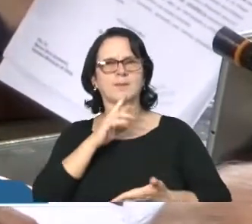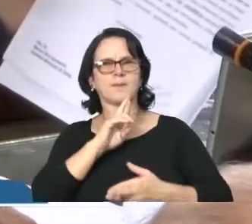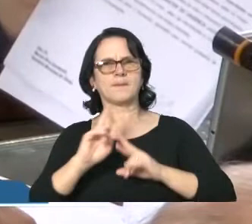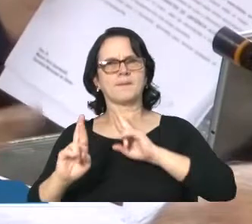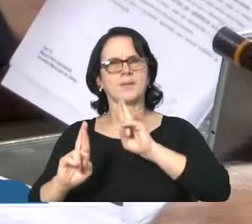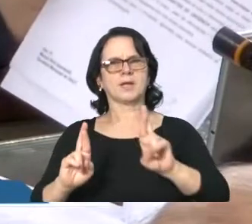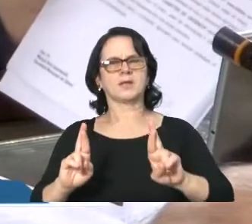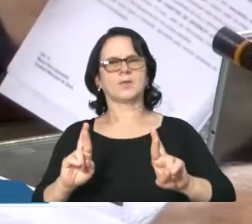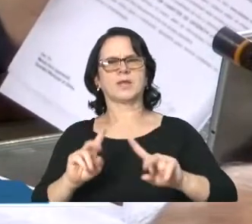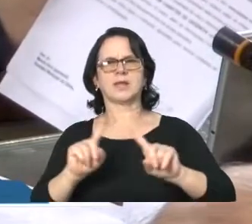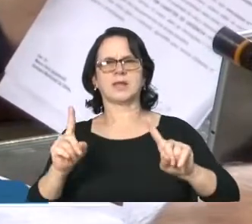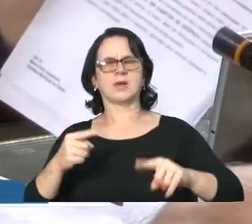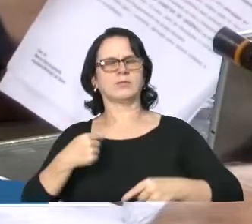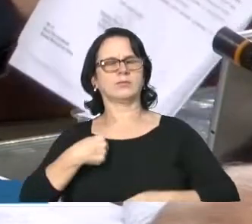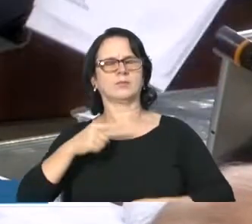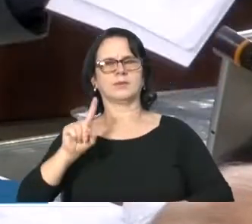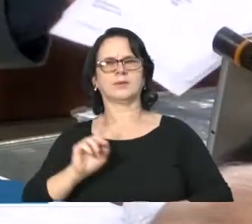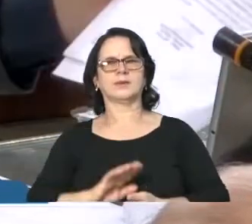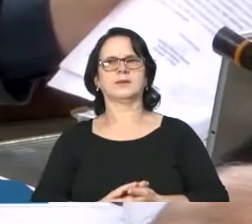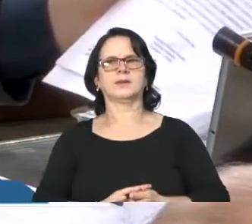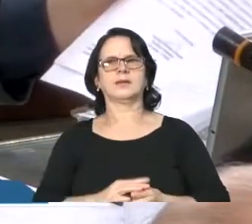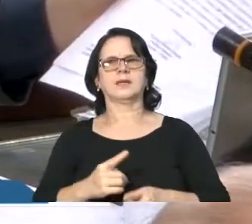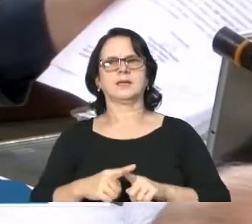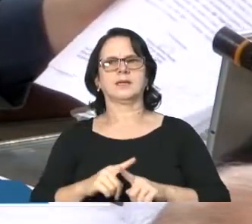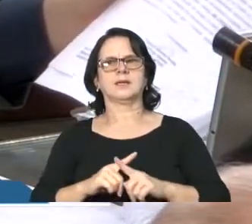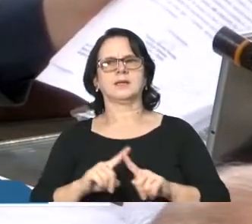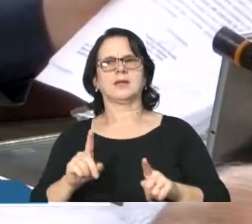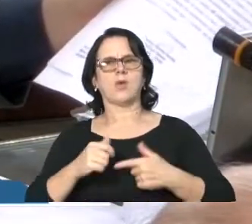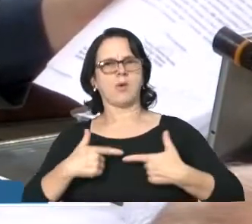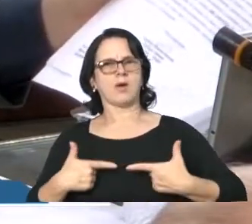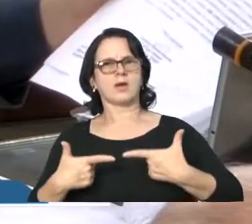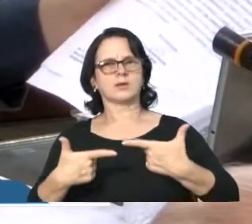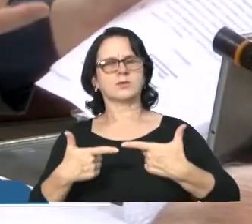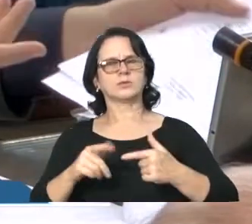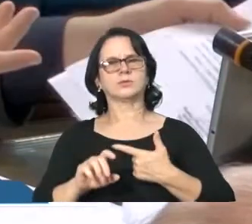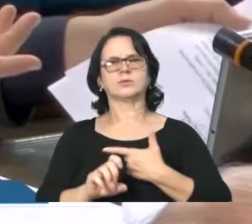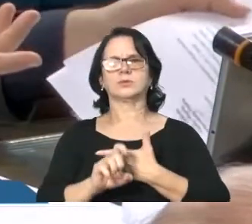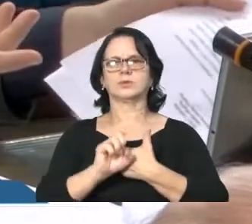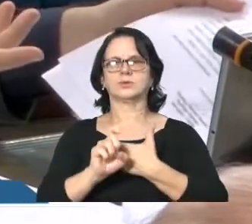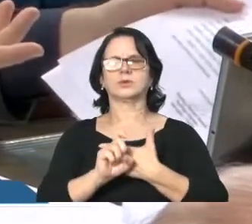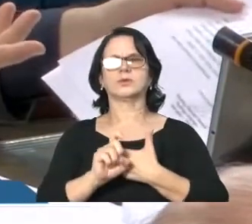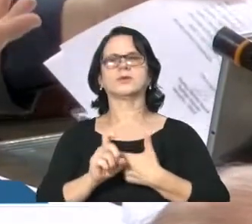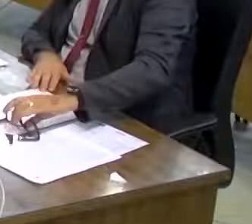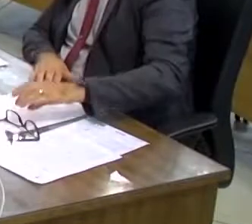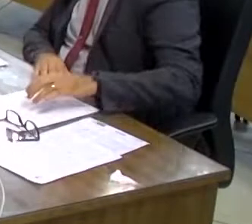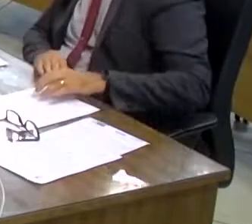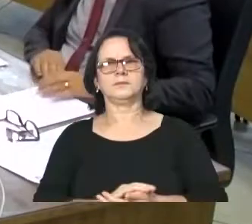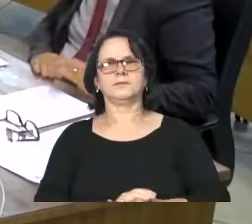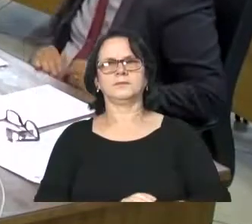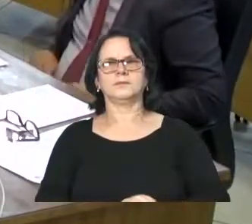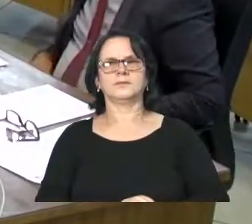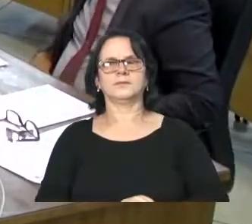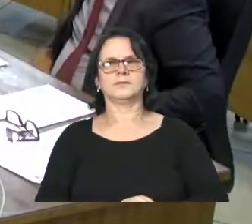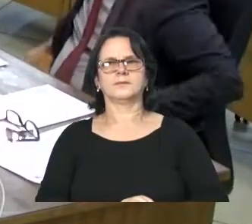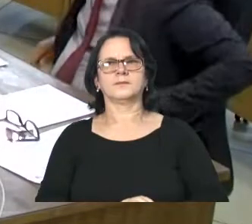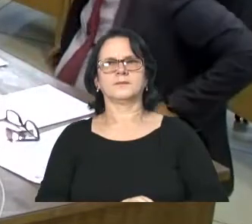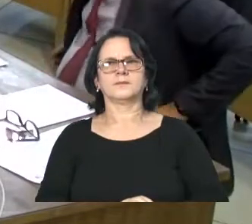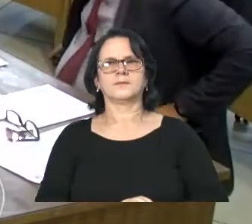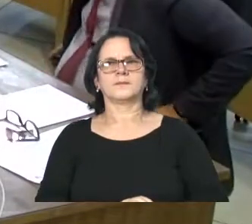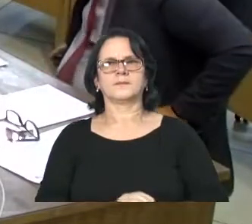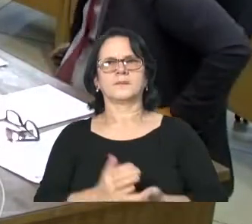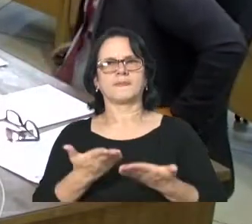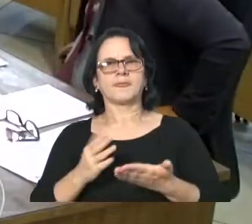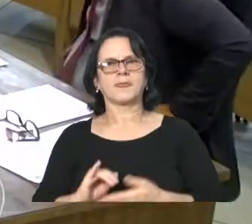que dispõe sobre a obrigatoriedade de divulgação do site da prefeitura Acerca das obras de